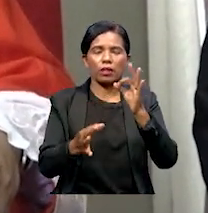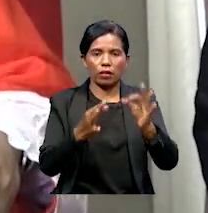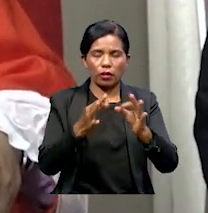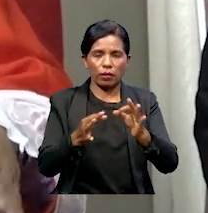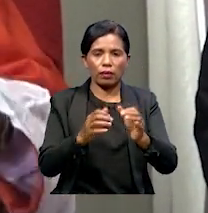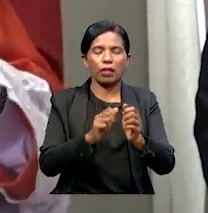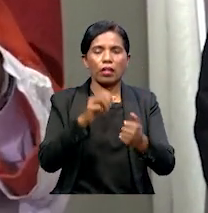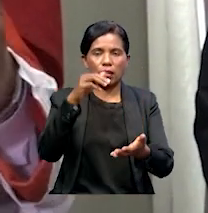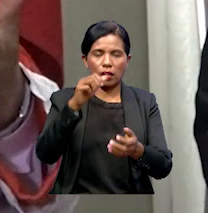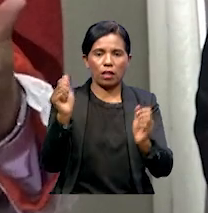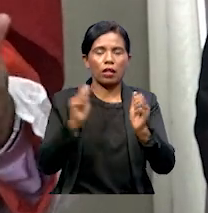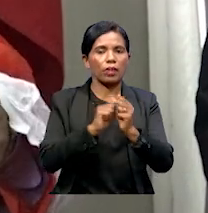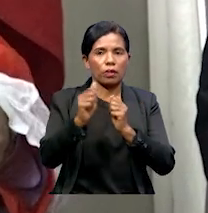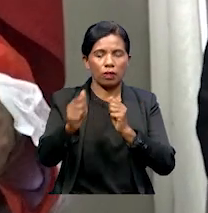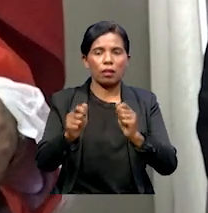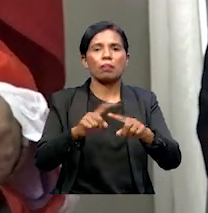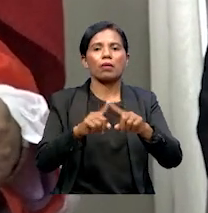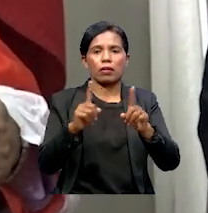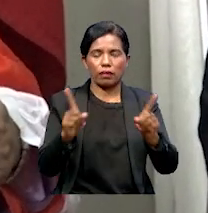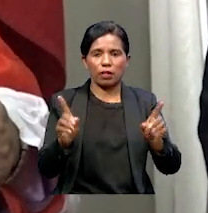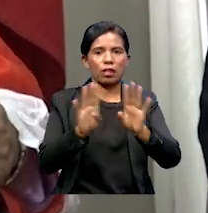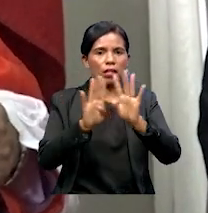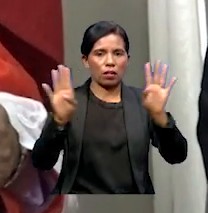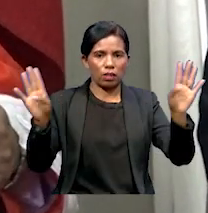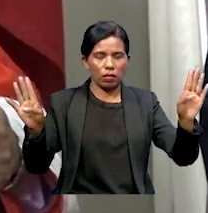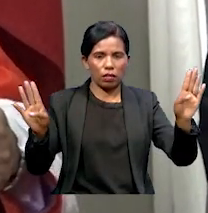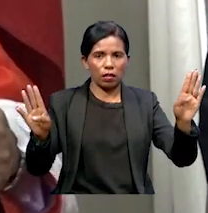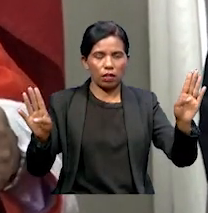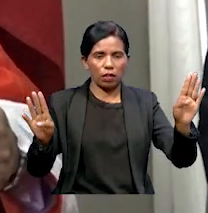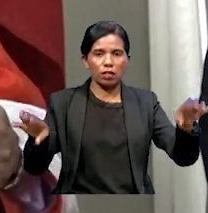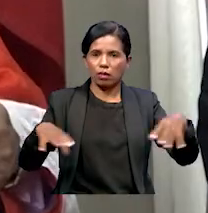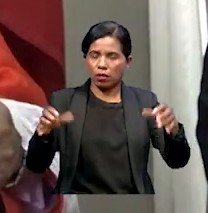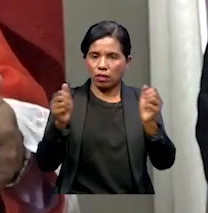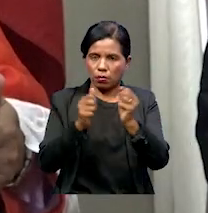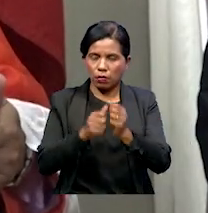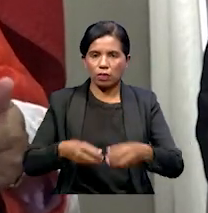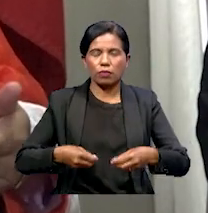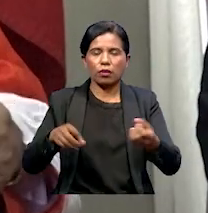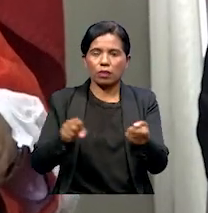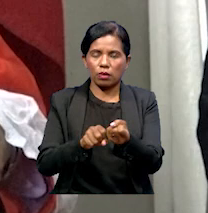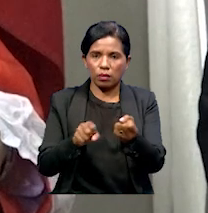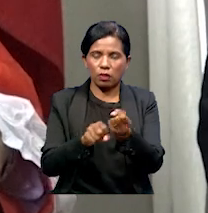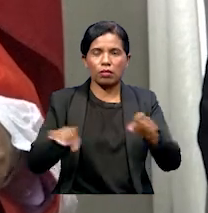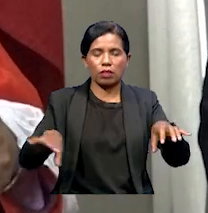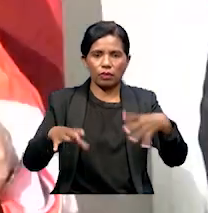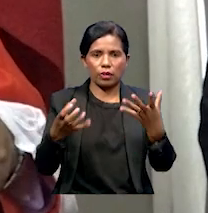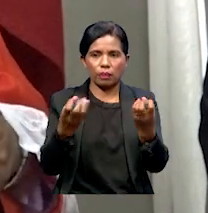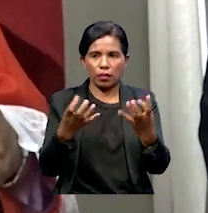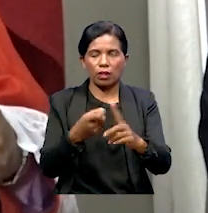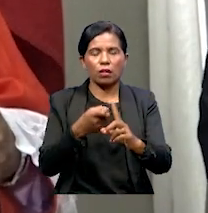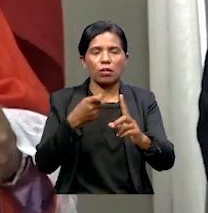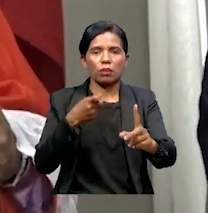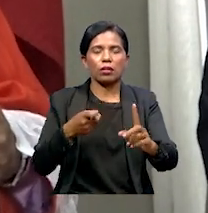Rene, mas na parte na Glocke, a tu colabora, foi apoio, mas ele disse hoje, teve o